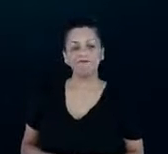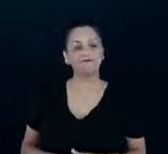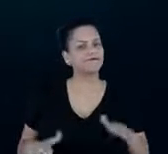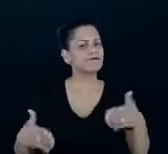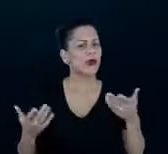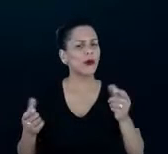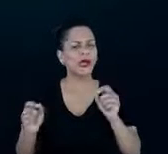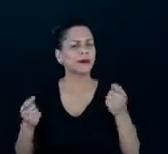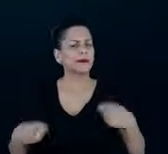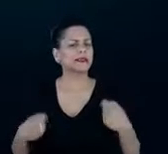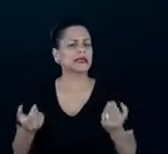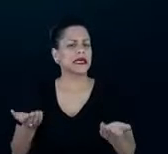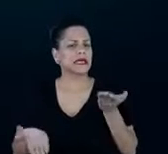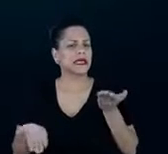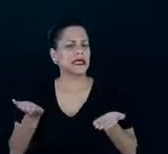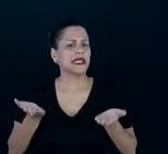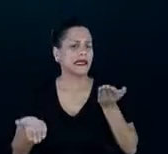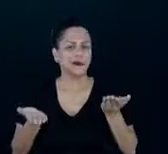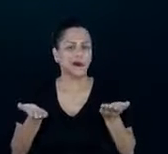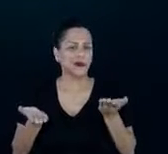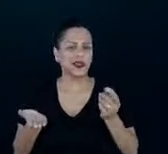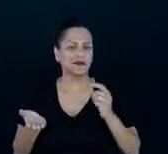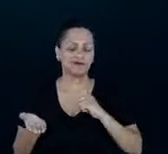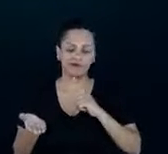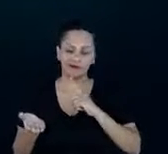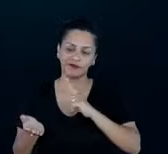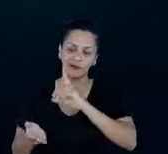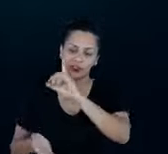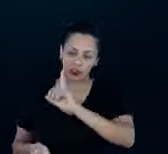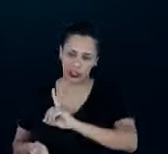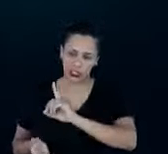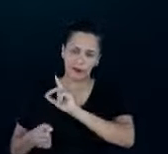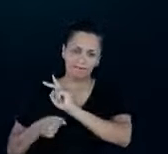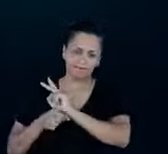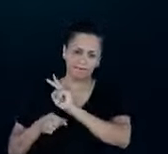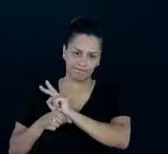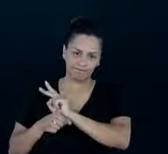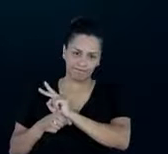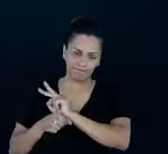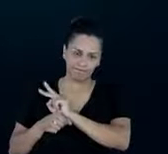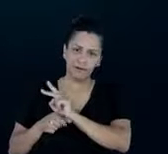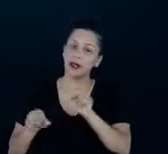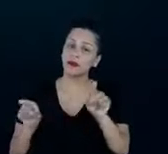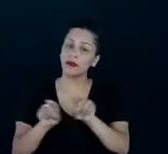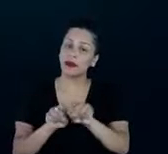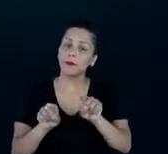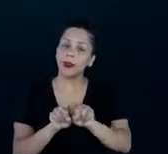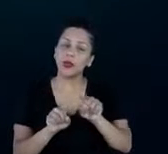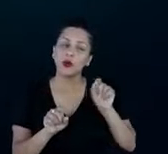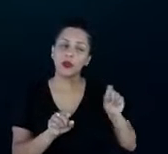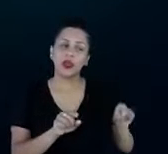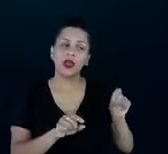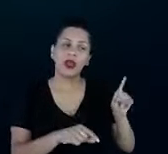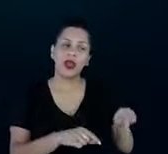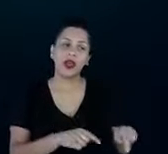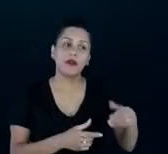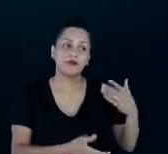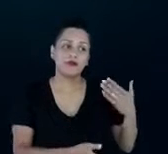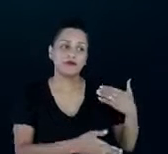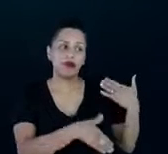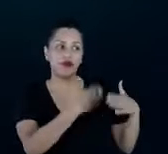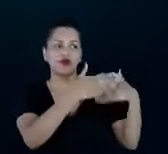equilíbrio né entre proteção de direitos e como é que você faz é uma promoção da Inovação